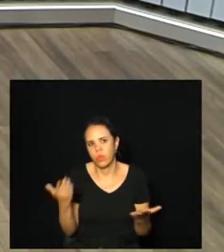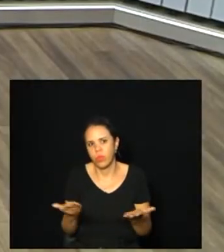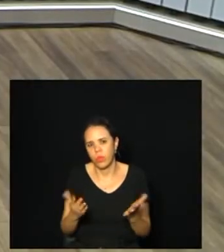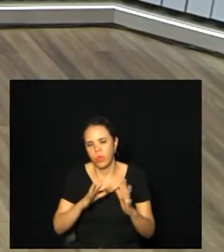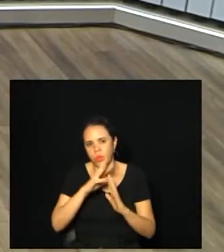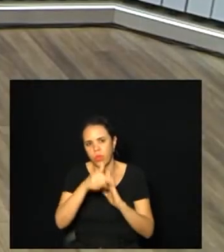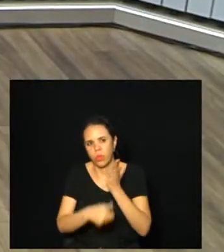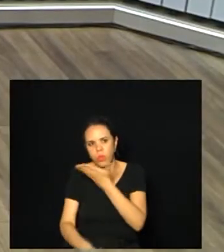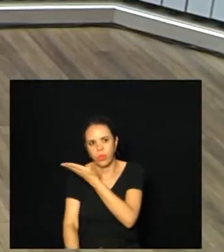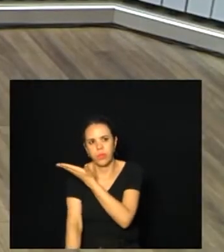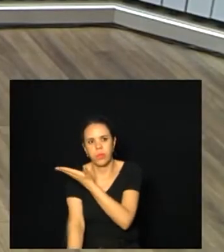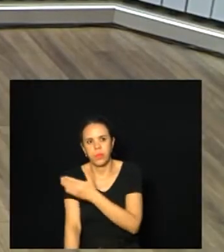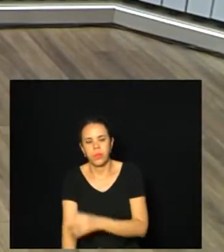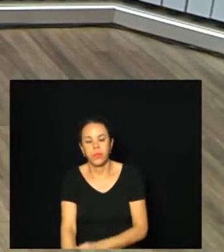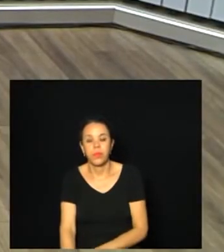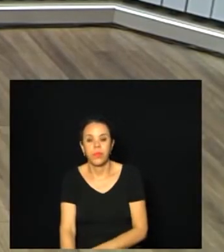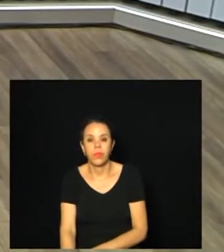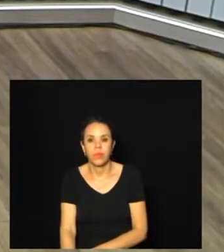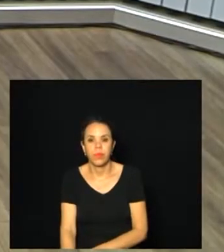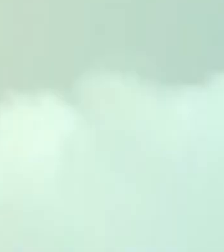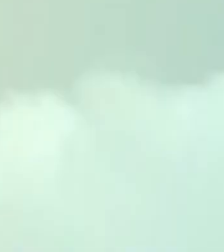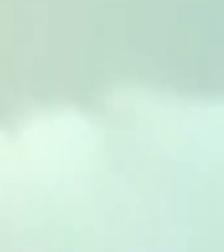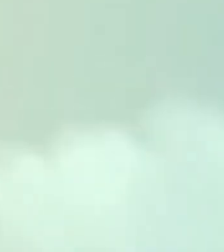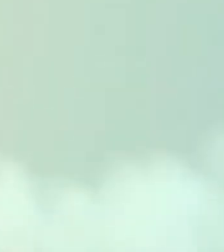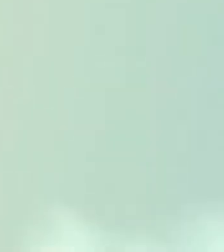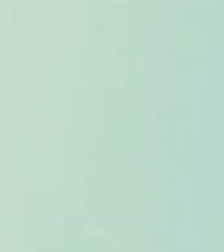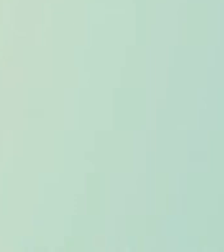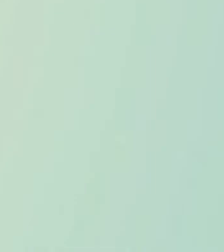de agora no Giro Ambiental.